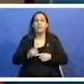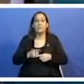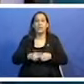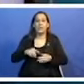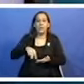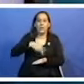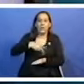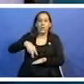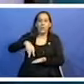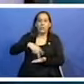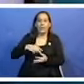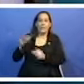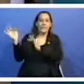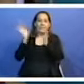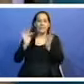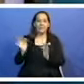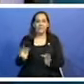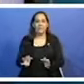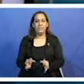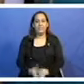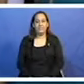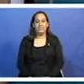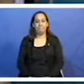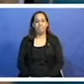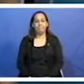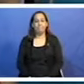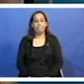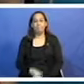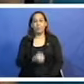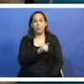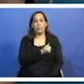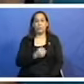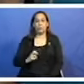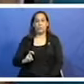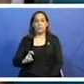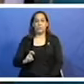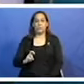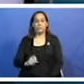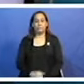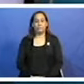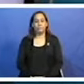legal. Foi um baile feliz. 5.